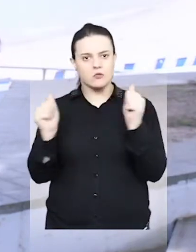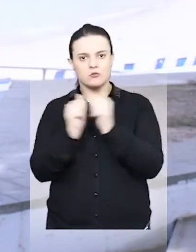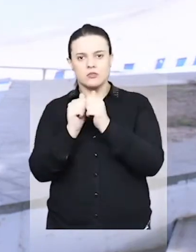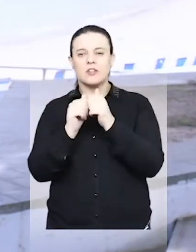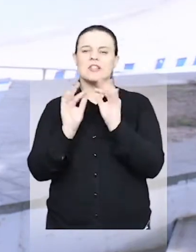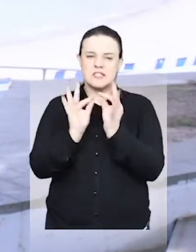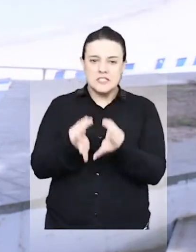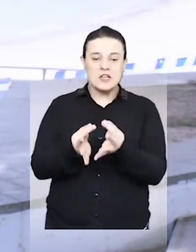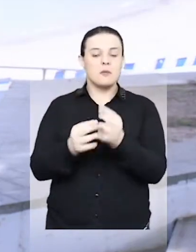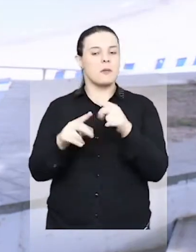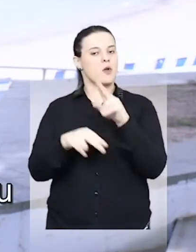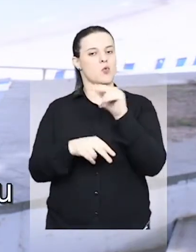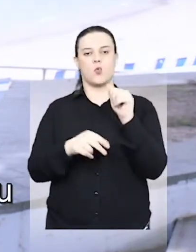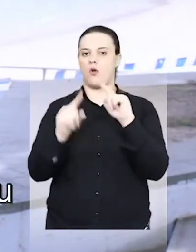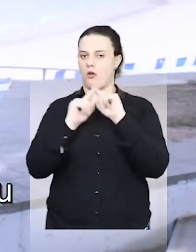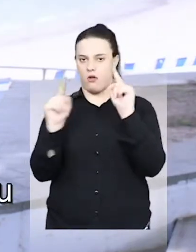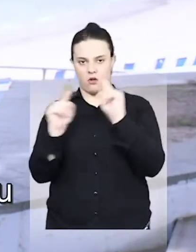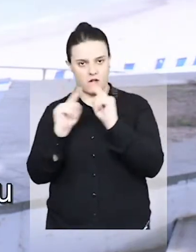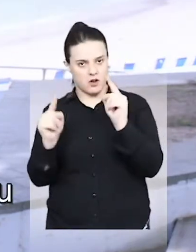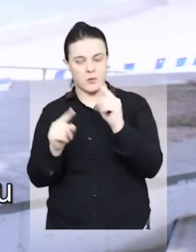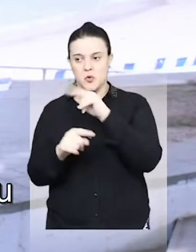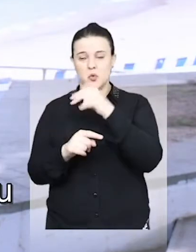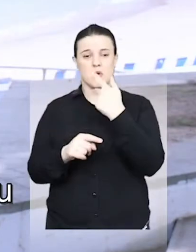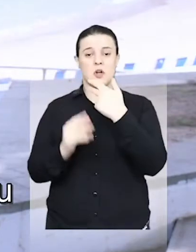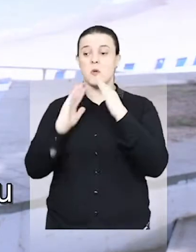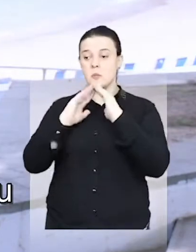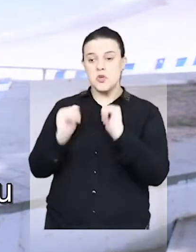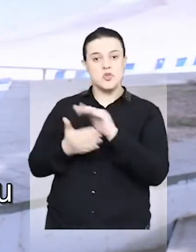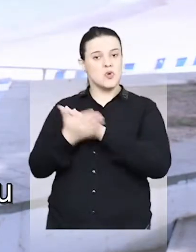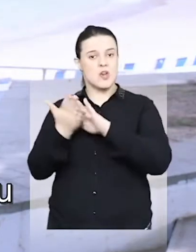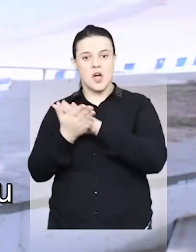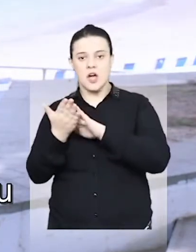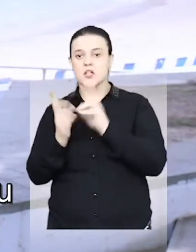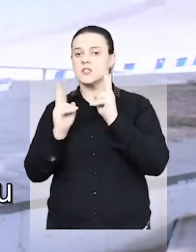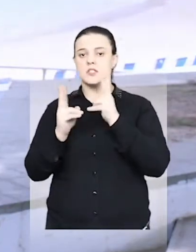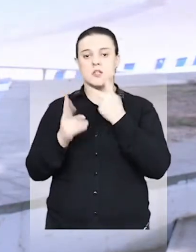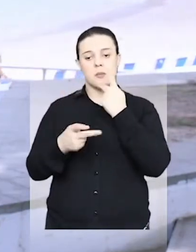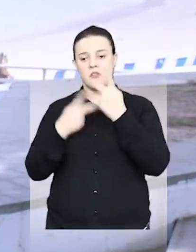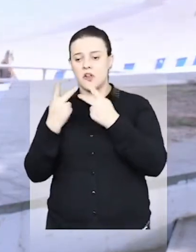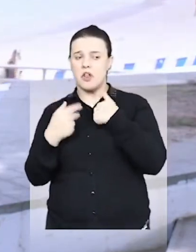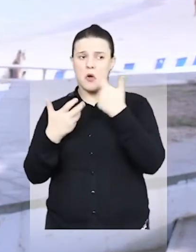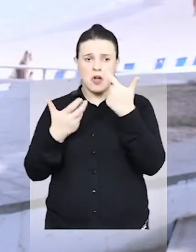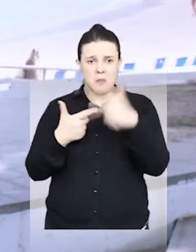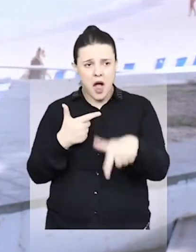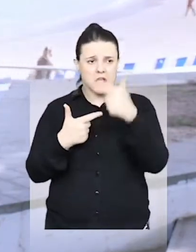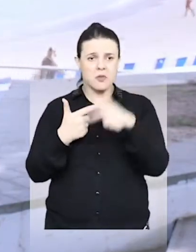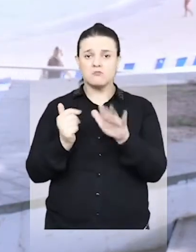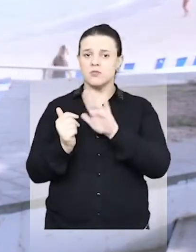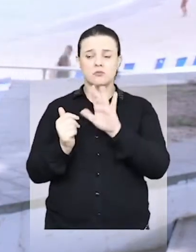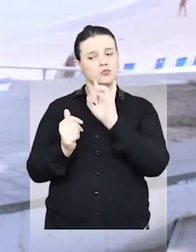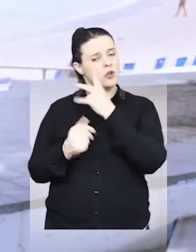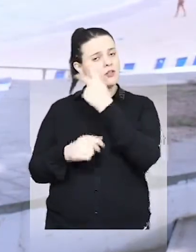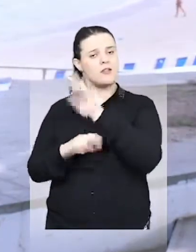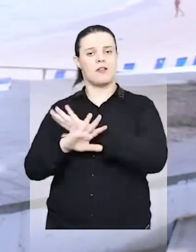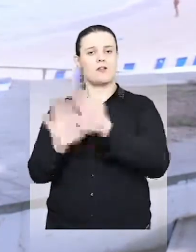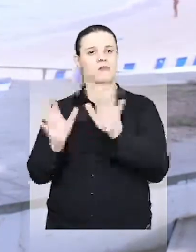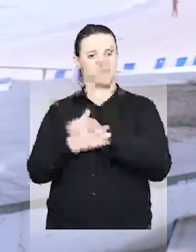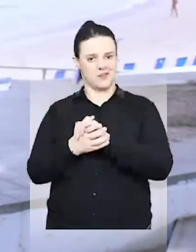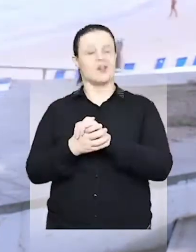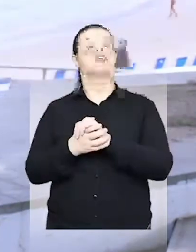material inferior, mas nunca reclamou, nunca chegou para mim pedir nada, sempre dizendo que queria mais, só queria buscar o